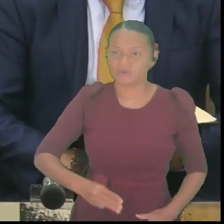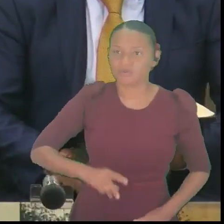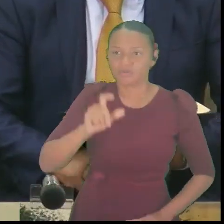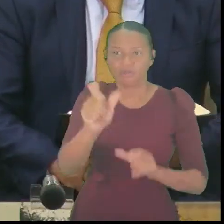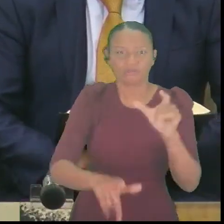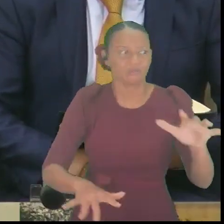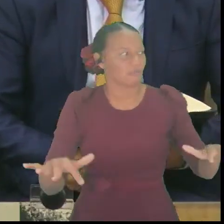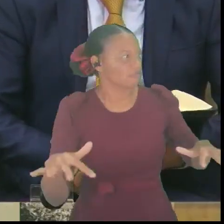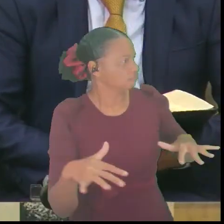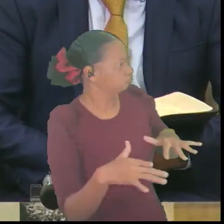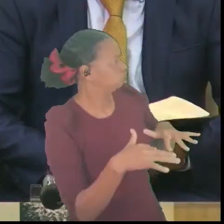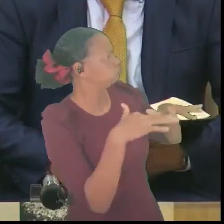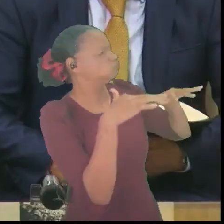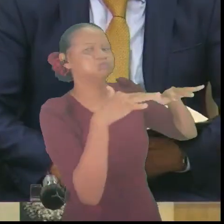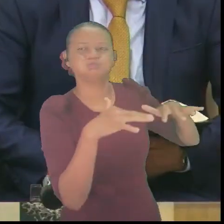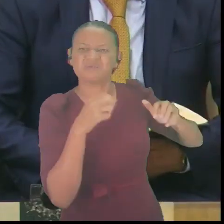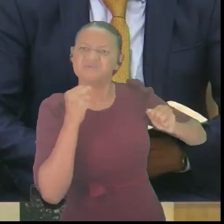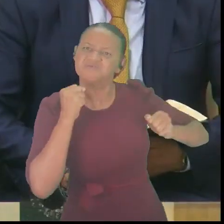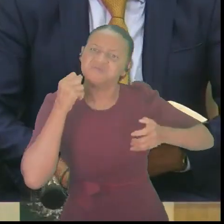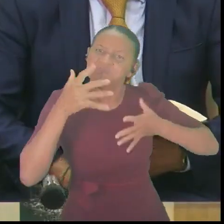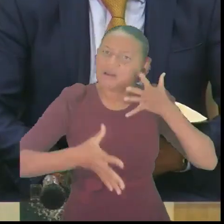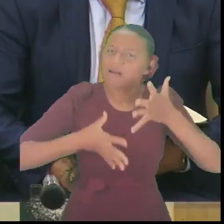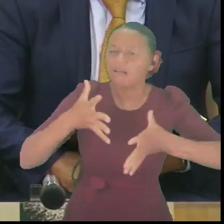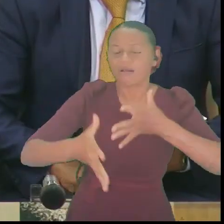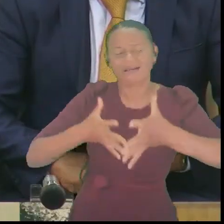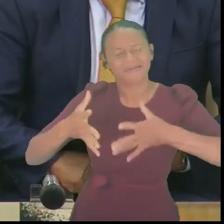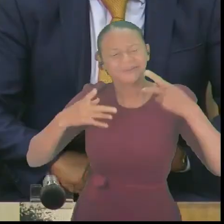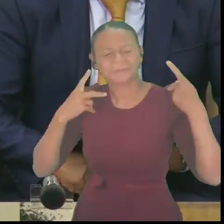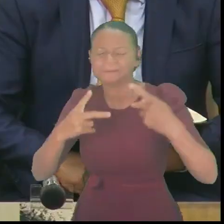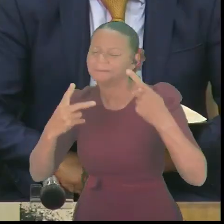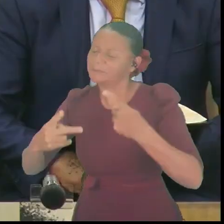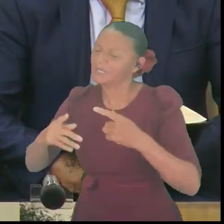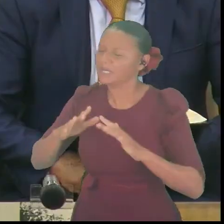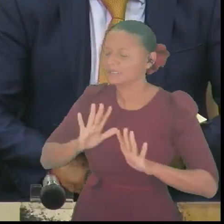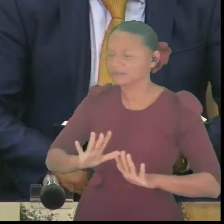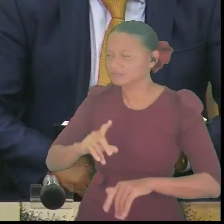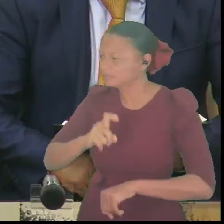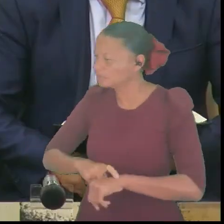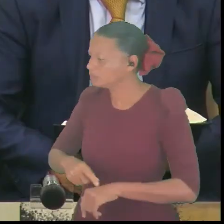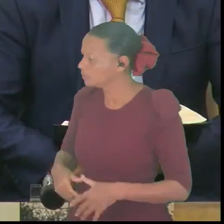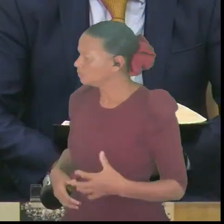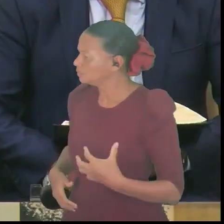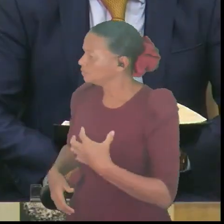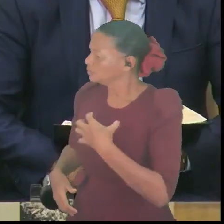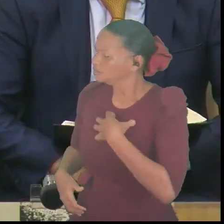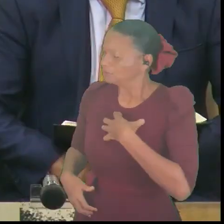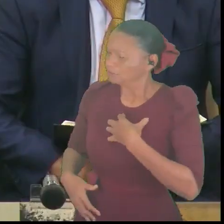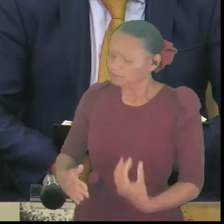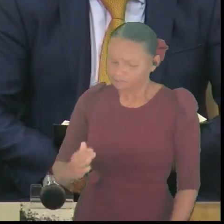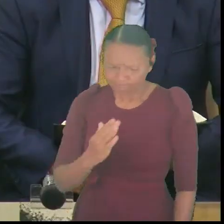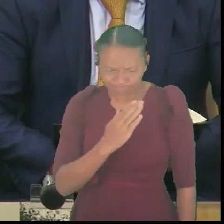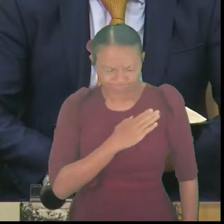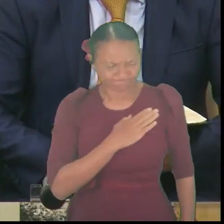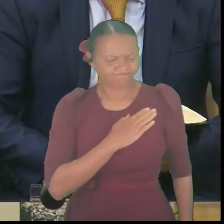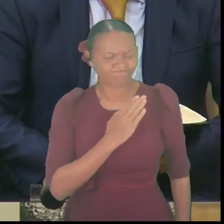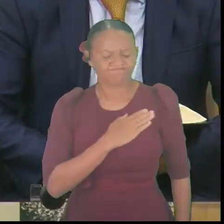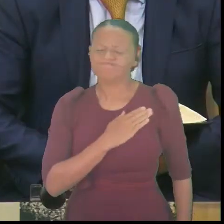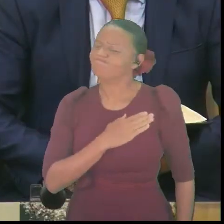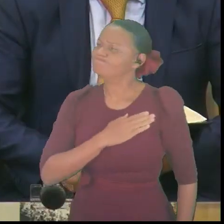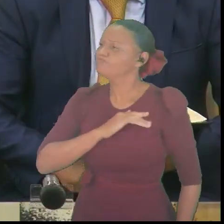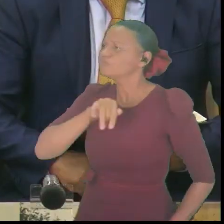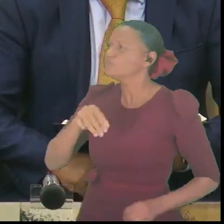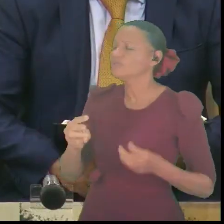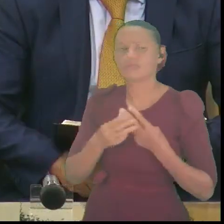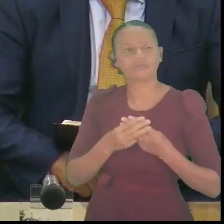admirado daquele sermão que Jesus estava pregando, mas em dado momento Jesus tocou no patriotismo judaico, dizendo que haviam